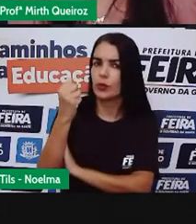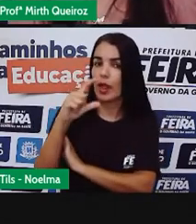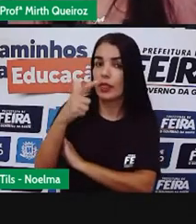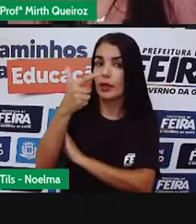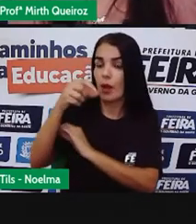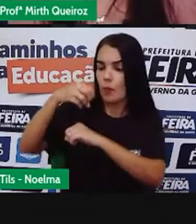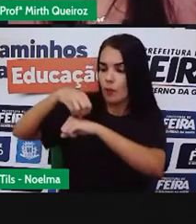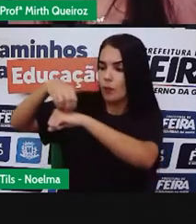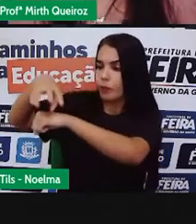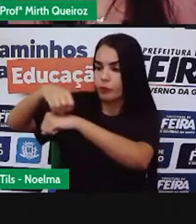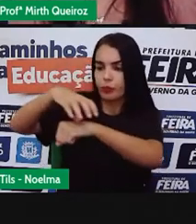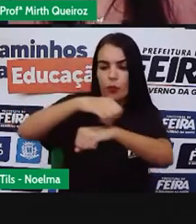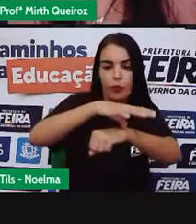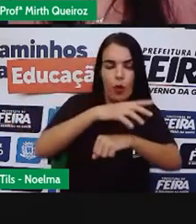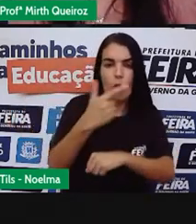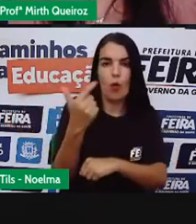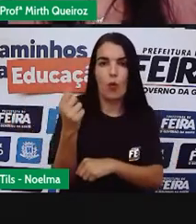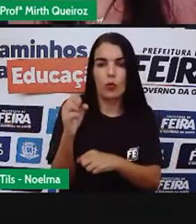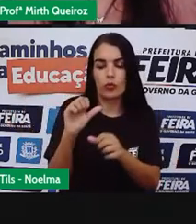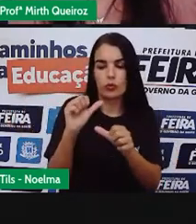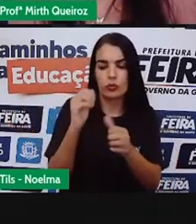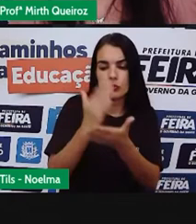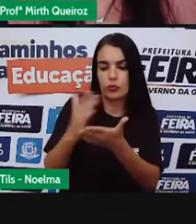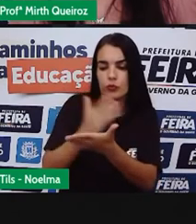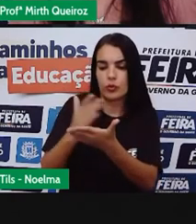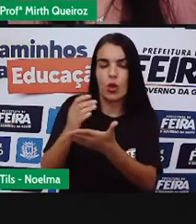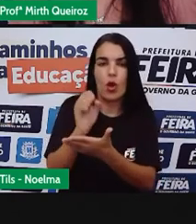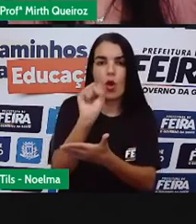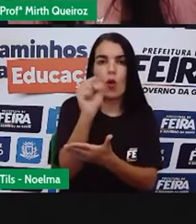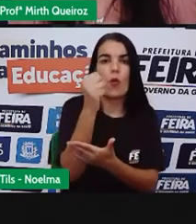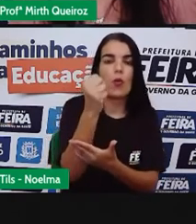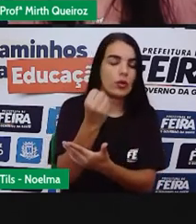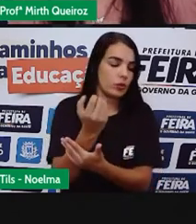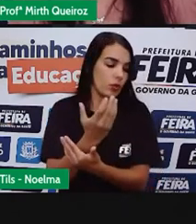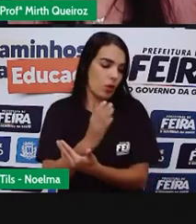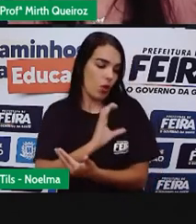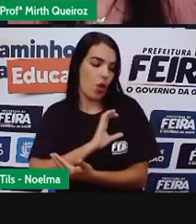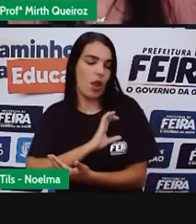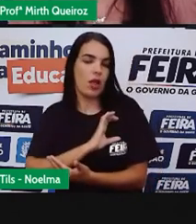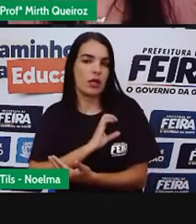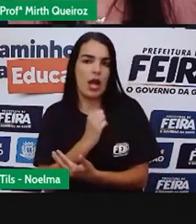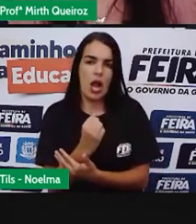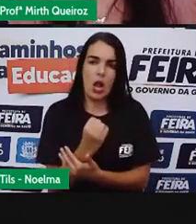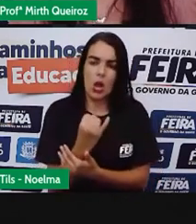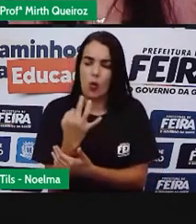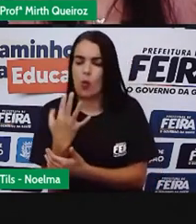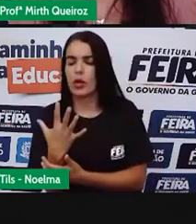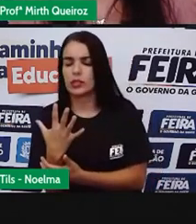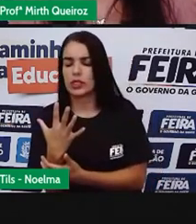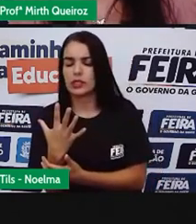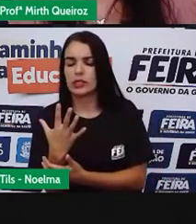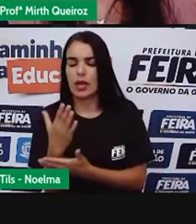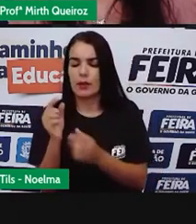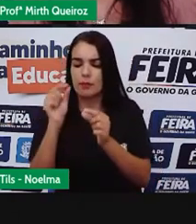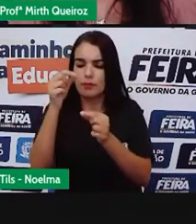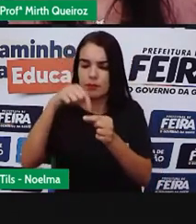o restante entre 8 colegas. Com quantas varetas ficaram cada